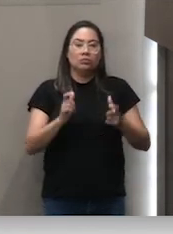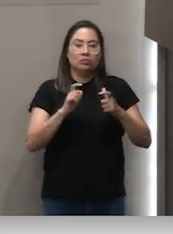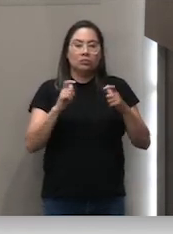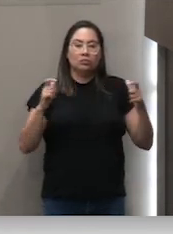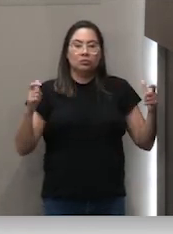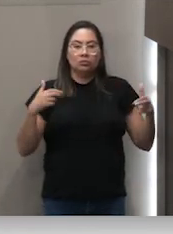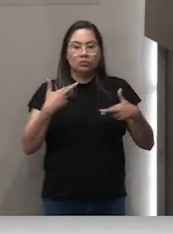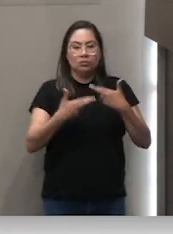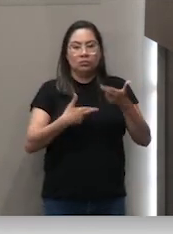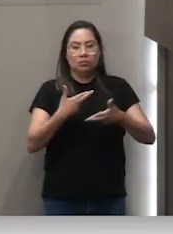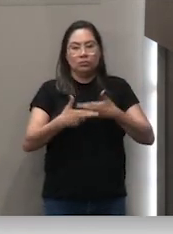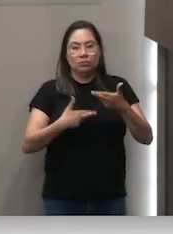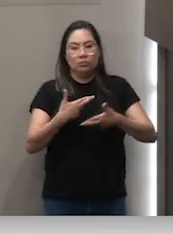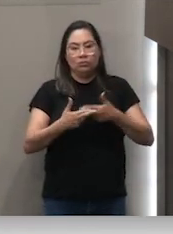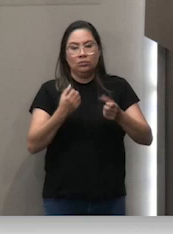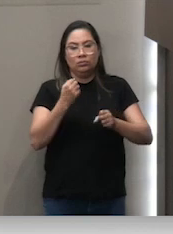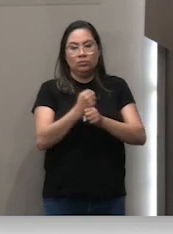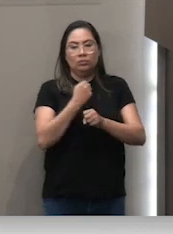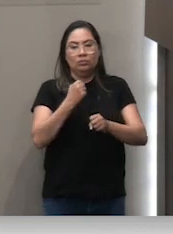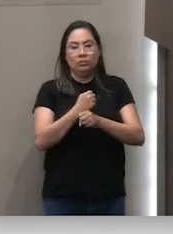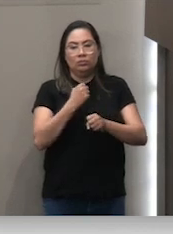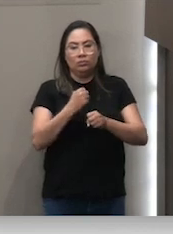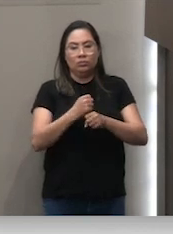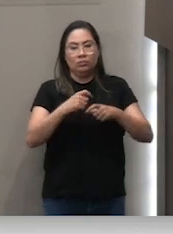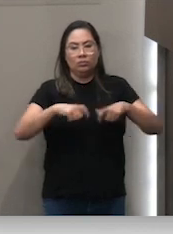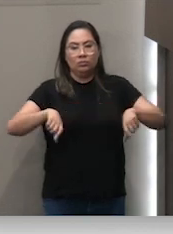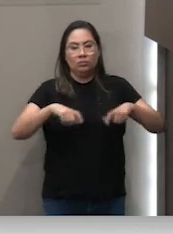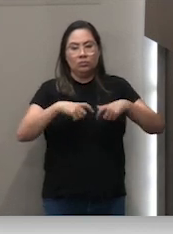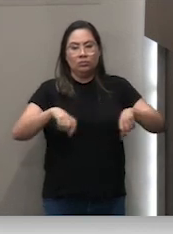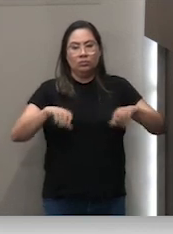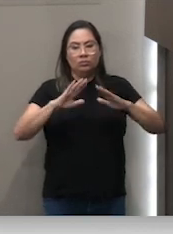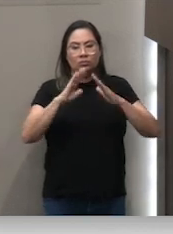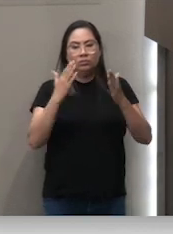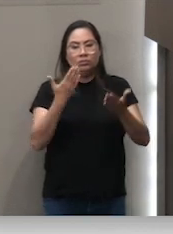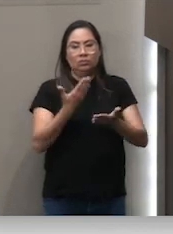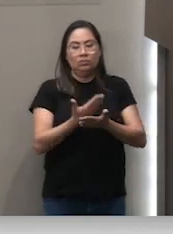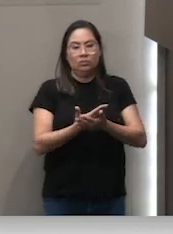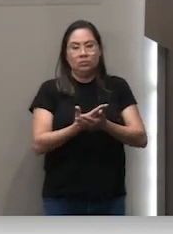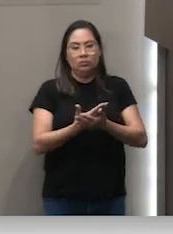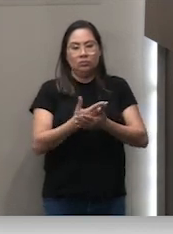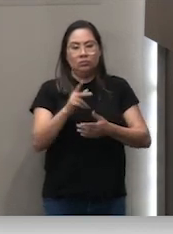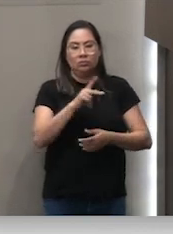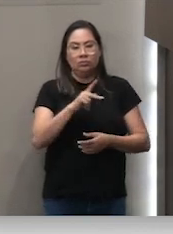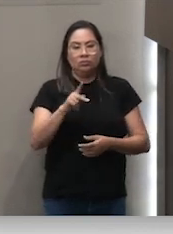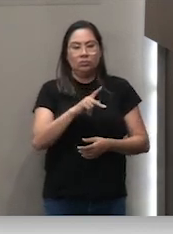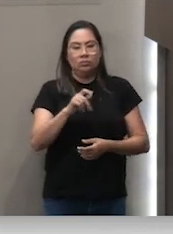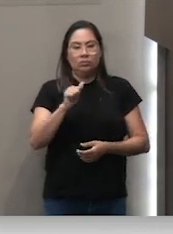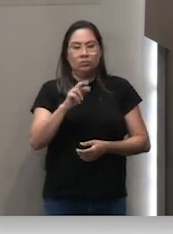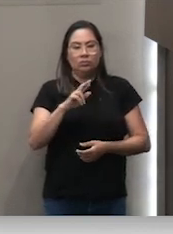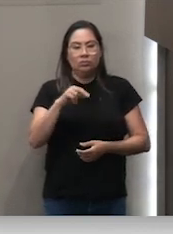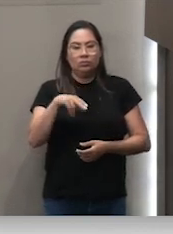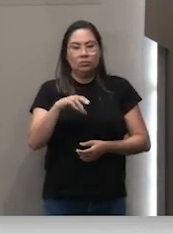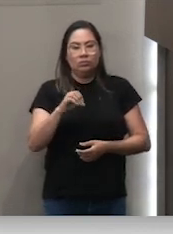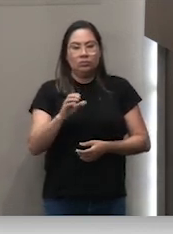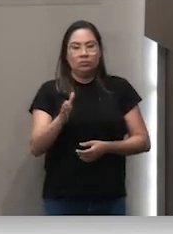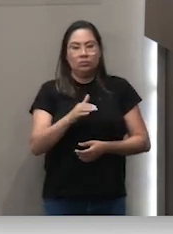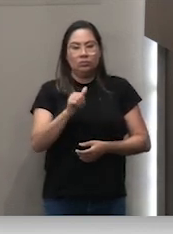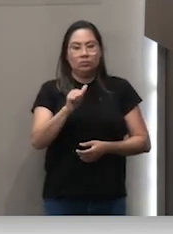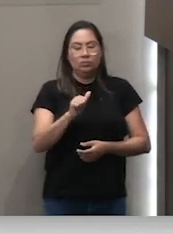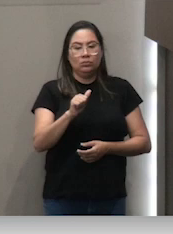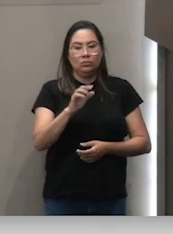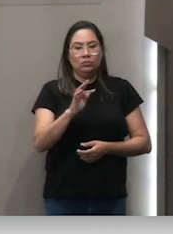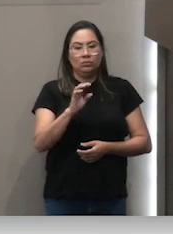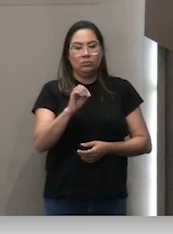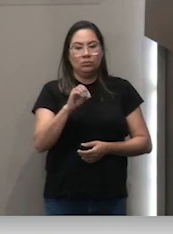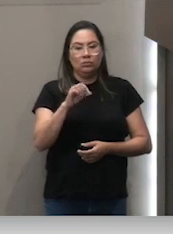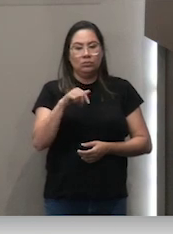nesse caso, a construção de uma quadra esportiva na Escola Municipal de Ensino Fundamental, o professor Arnoto Kiel, né, aqui no município de